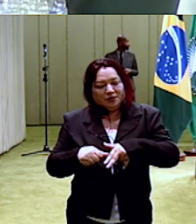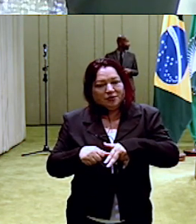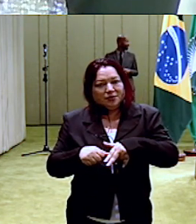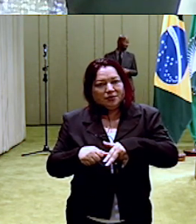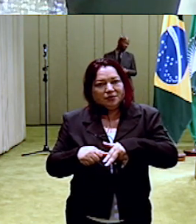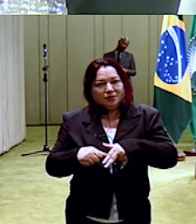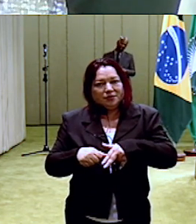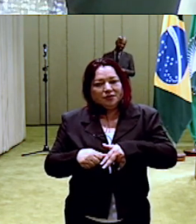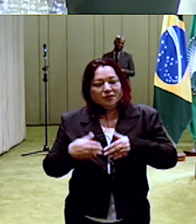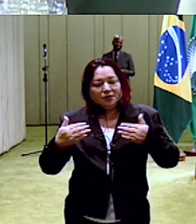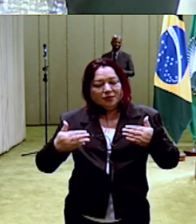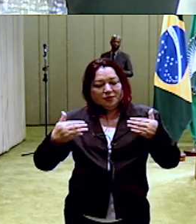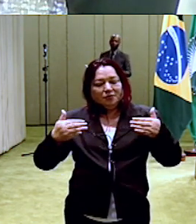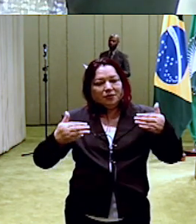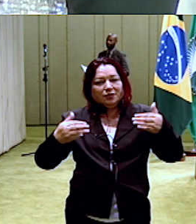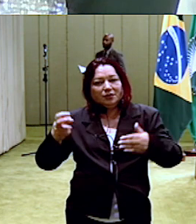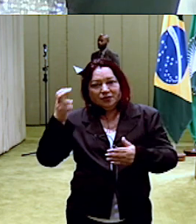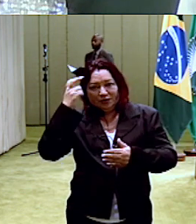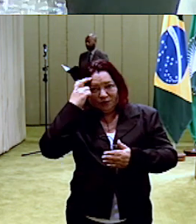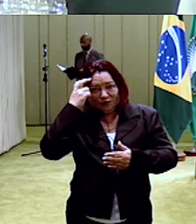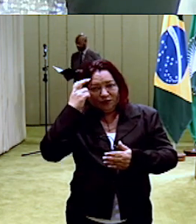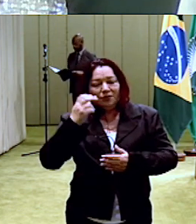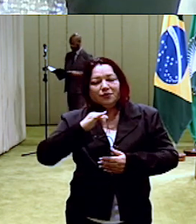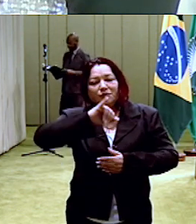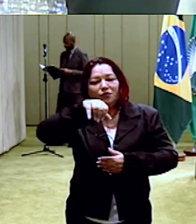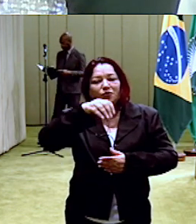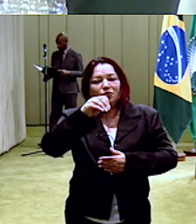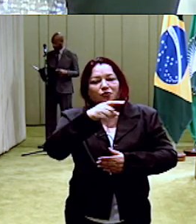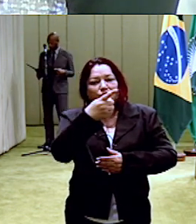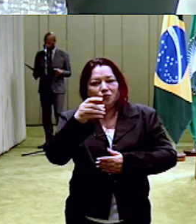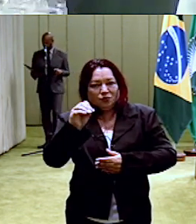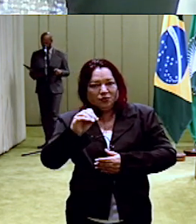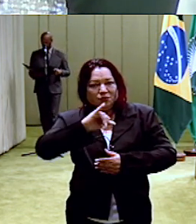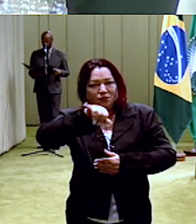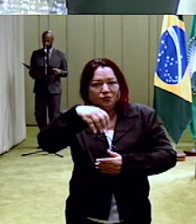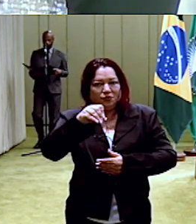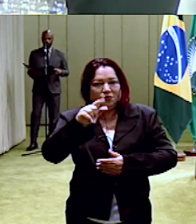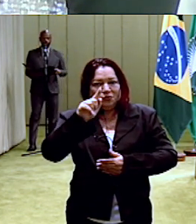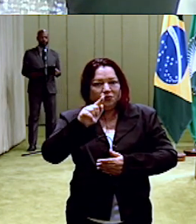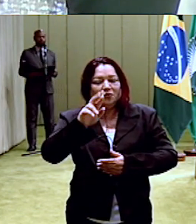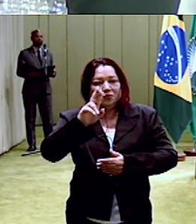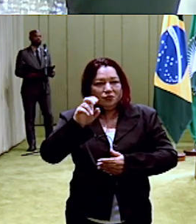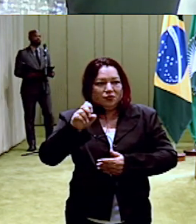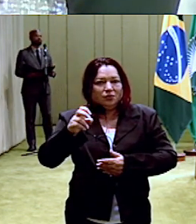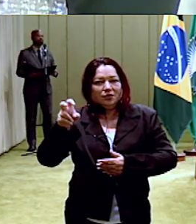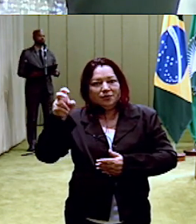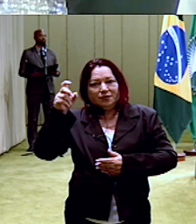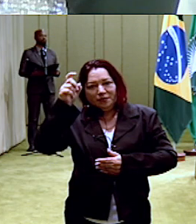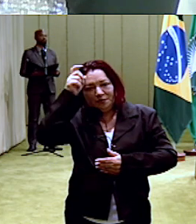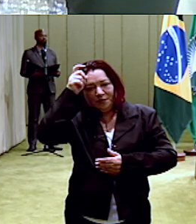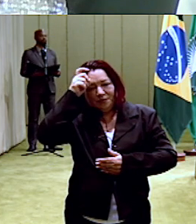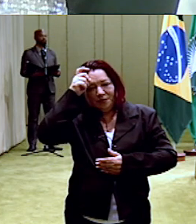e do Ministério da Cultura e do senhor João Jorge, presidente da Palmares, e obviamente com o